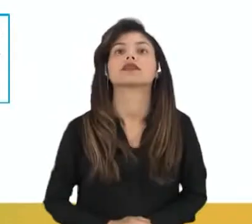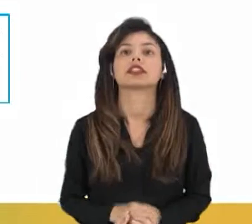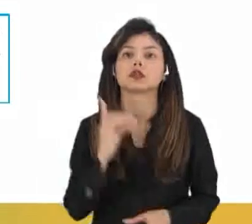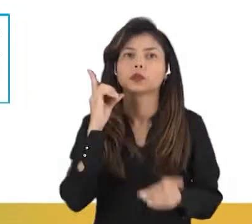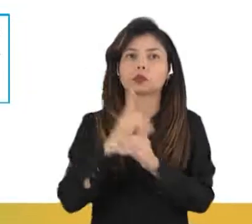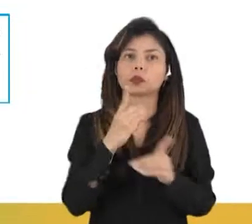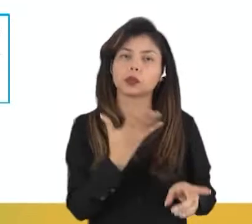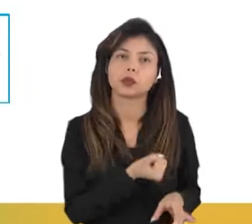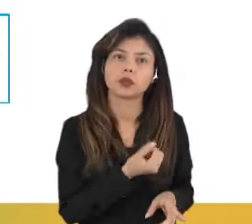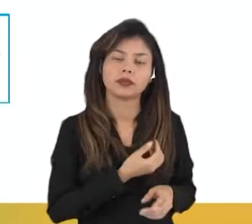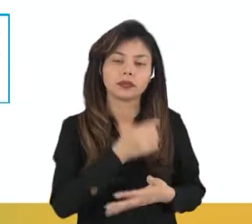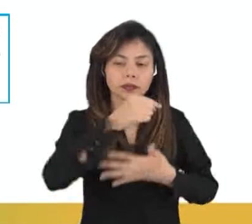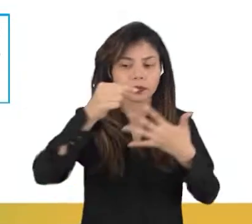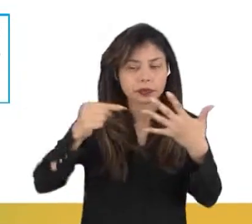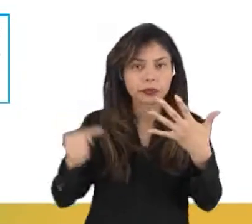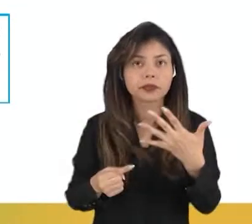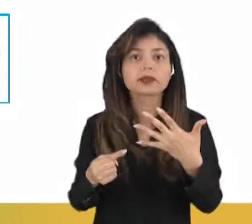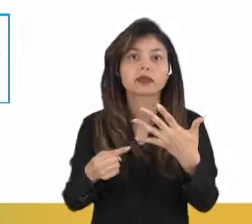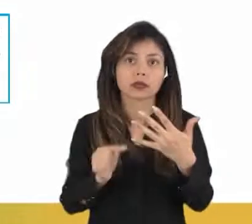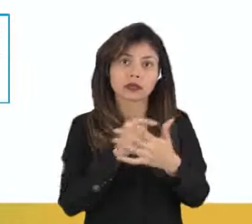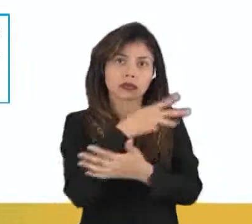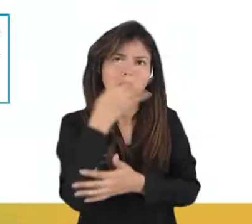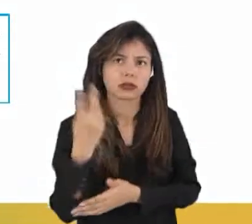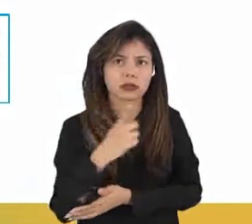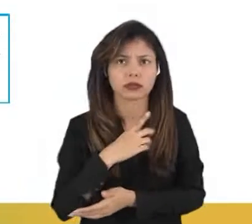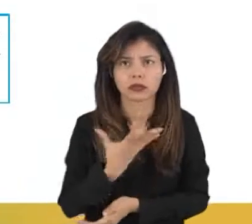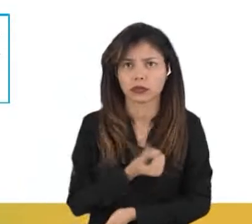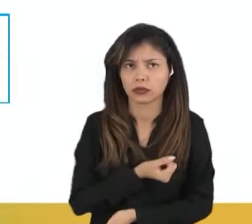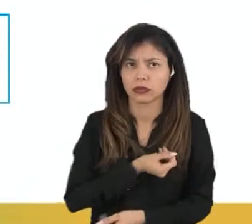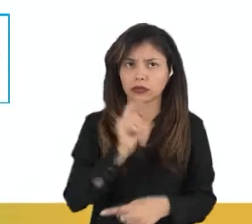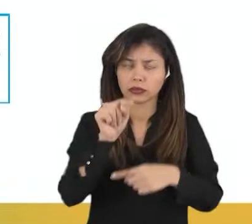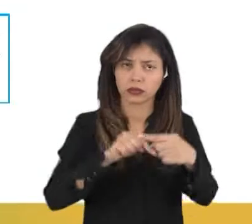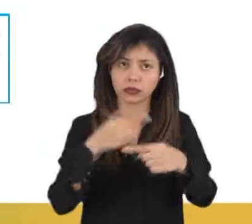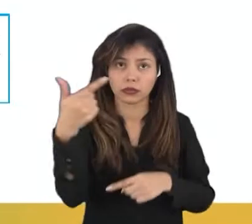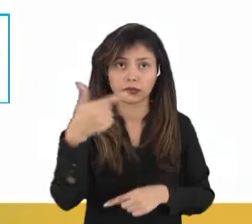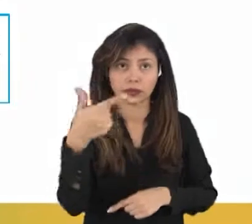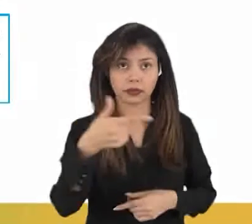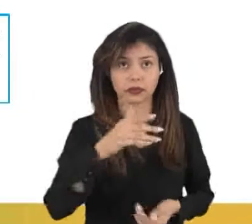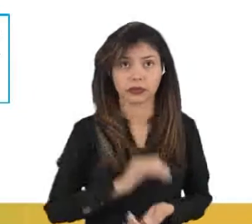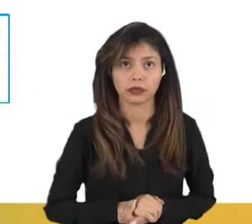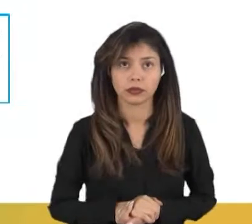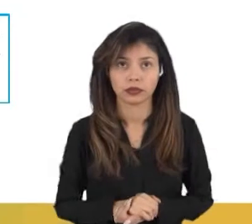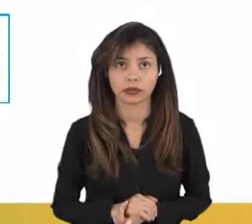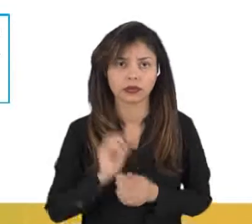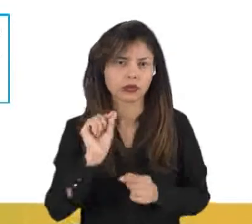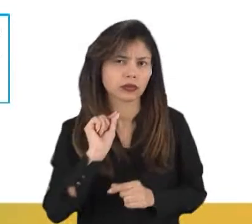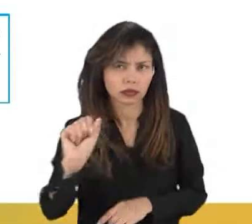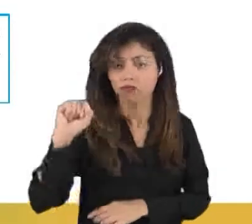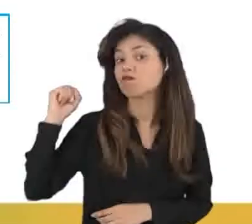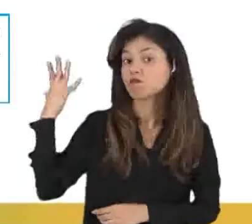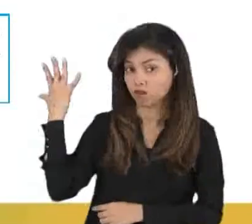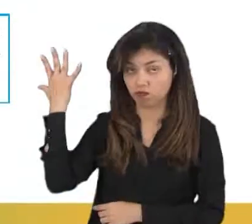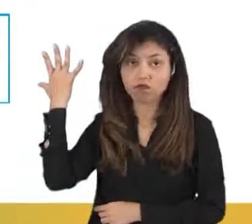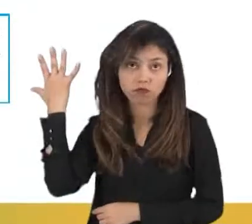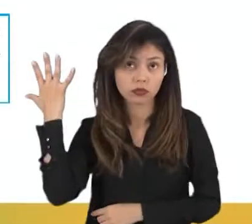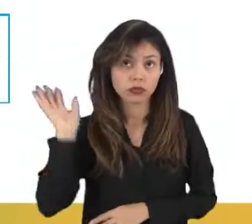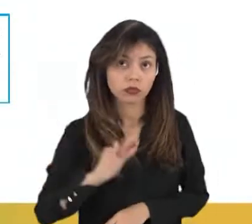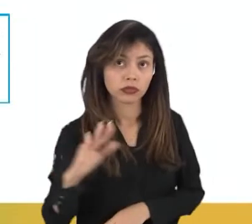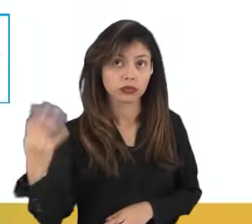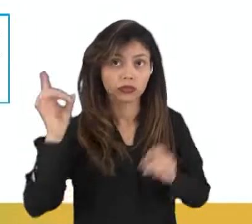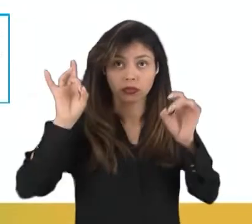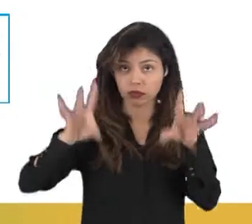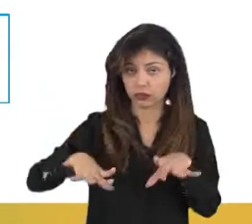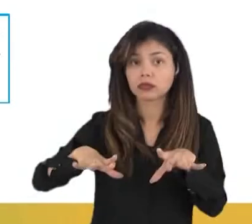eventos favoráveis, ou seja, quantos números serão divisíveis por 2, certo? O que irá acontecer quando o